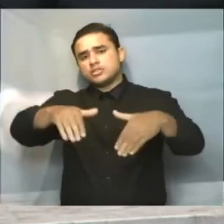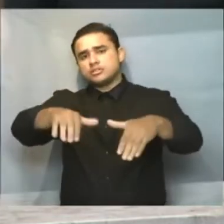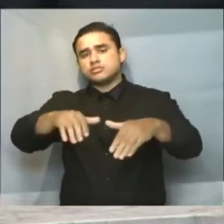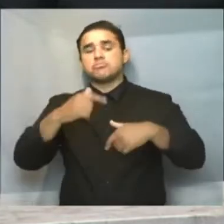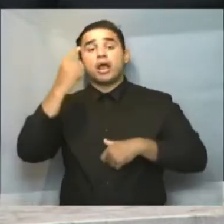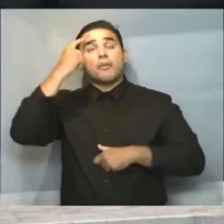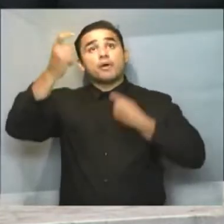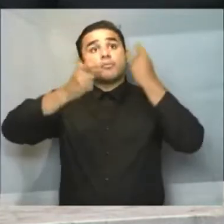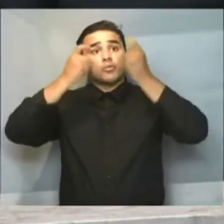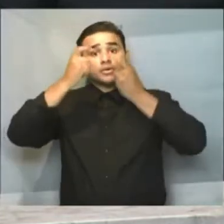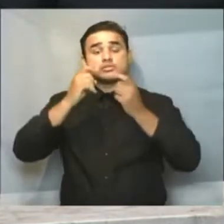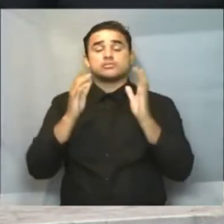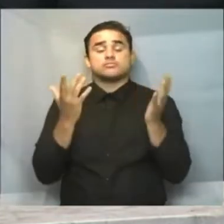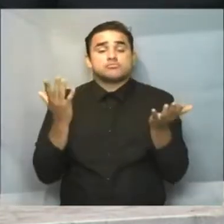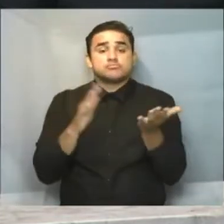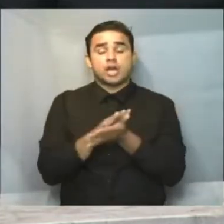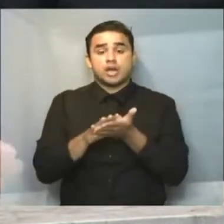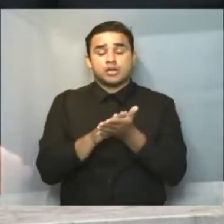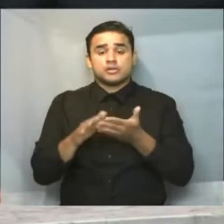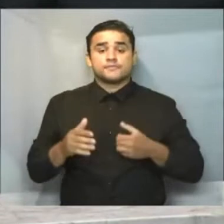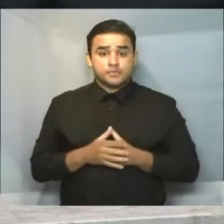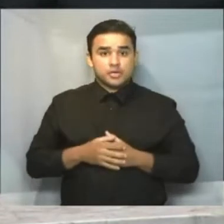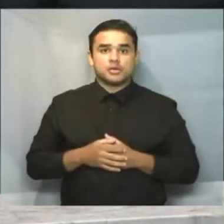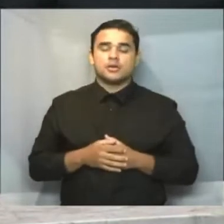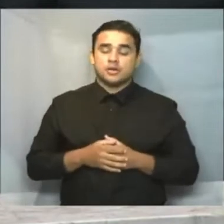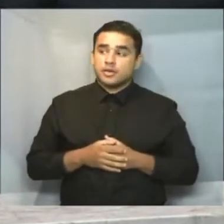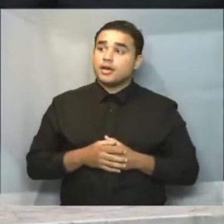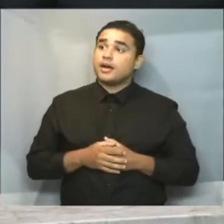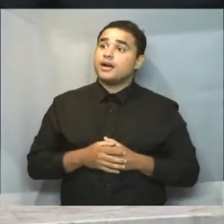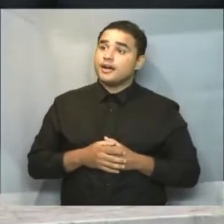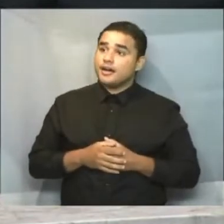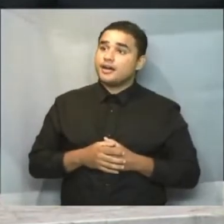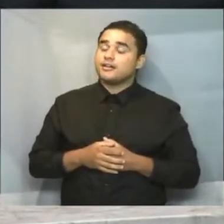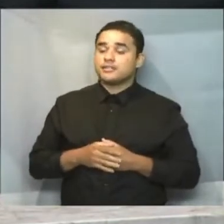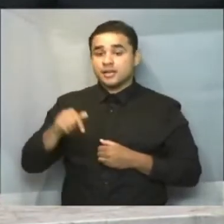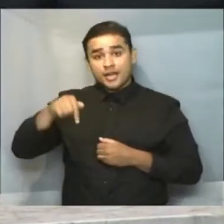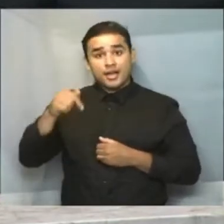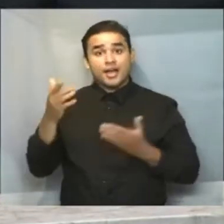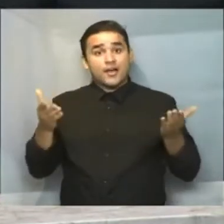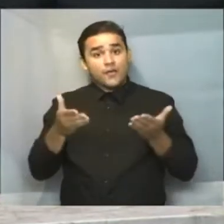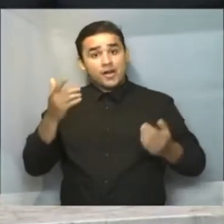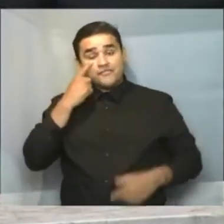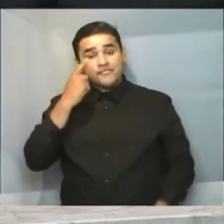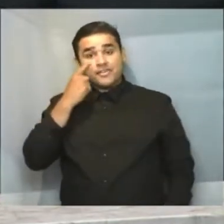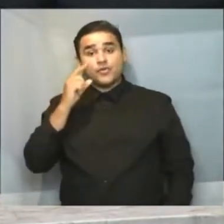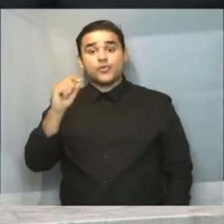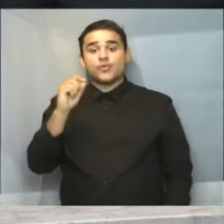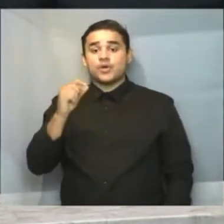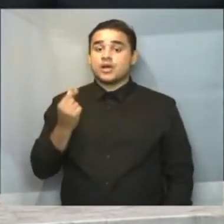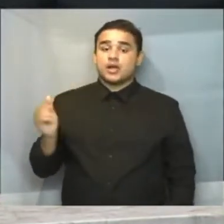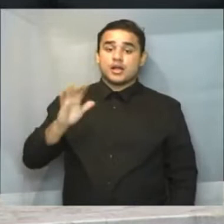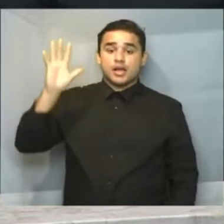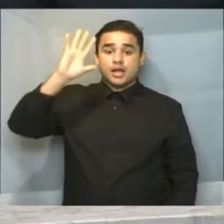Aí agora vem aqui o aumento da energia elétrica. Vem cá, quem foi que